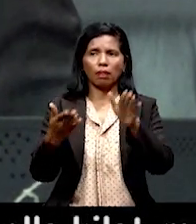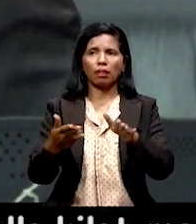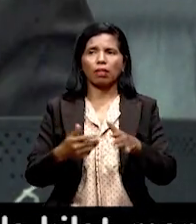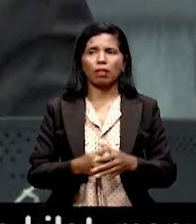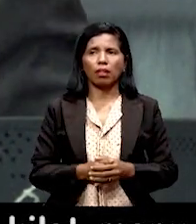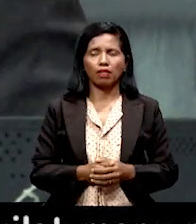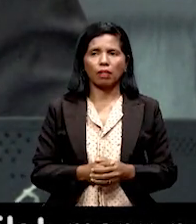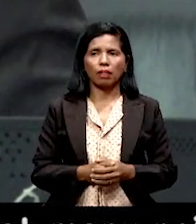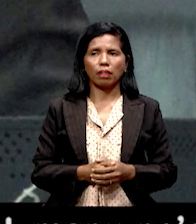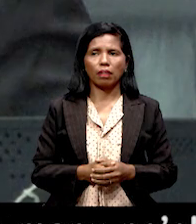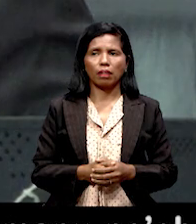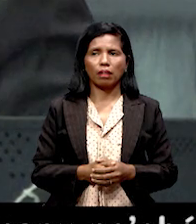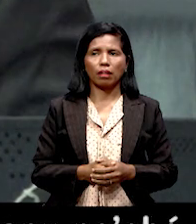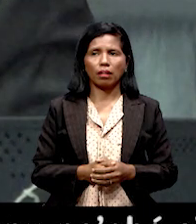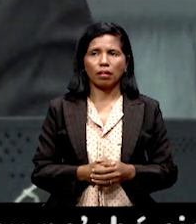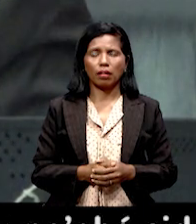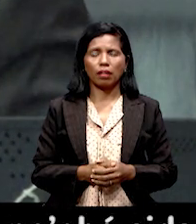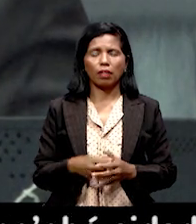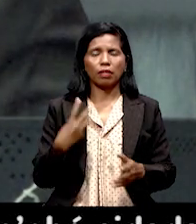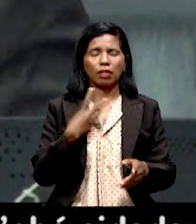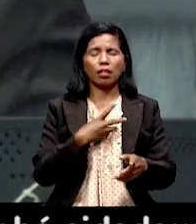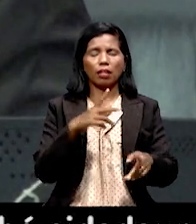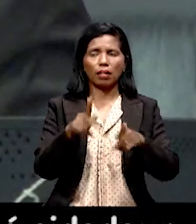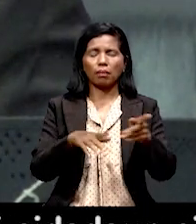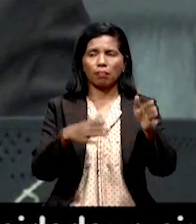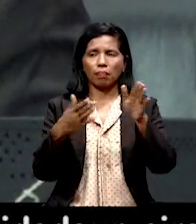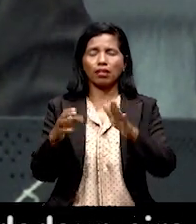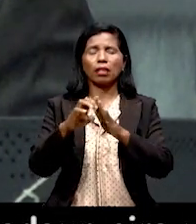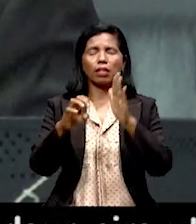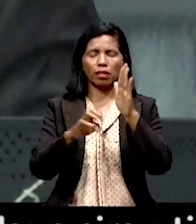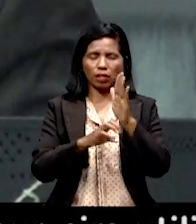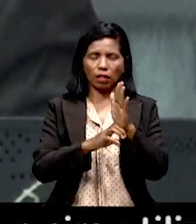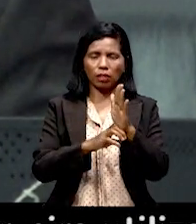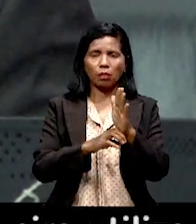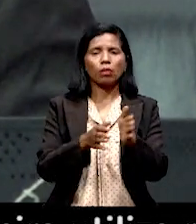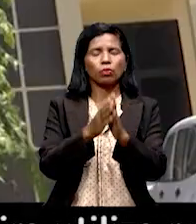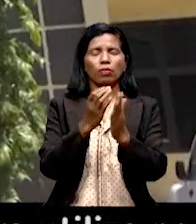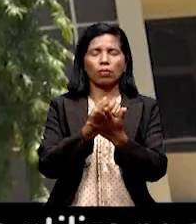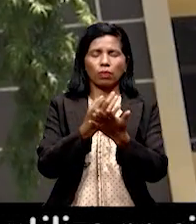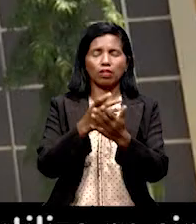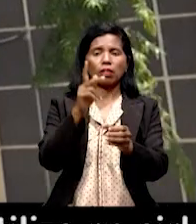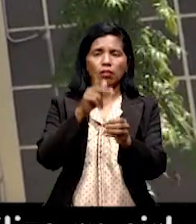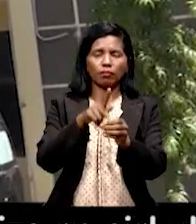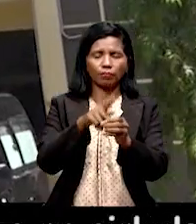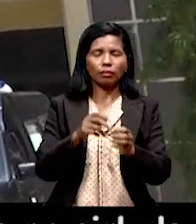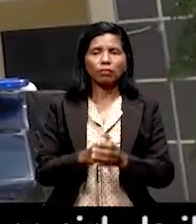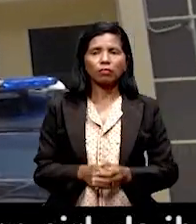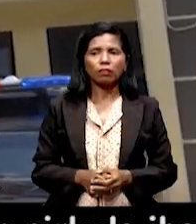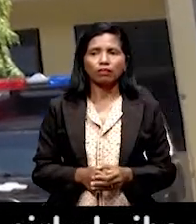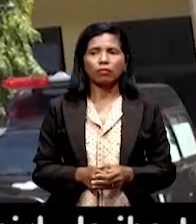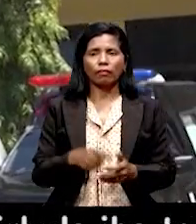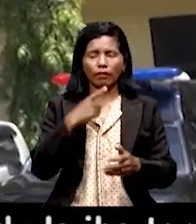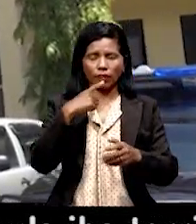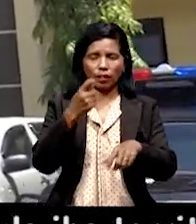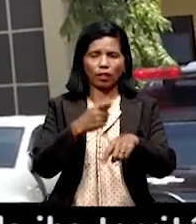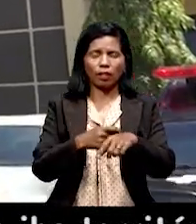fale, itene. Estado uma cobra falita. Mas lá os estados, né? Também uma coisa de empurro, né? Situação né acontece bebê